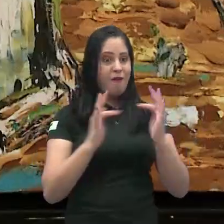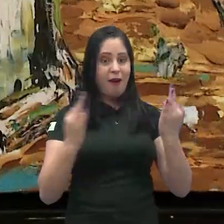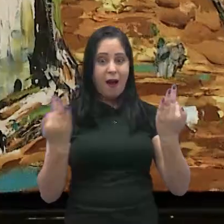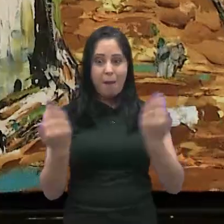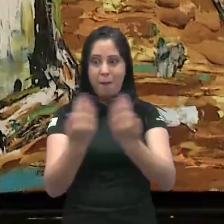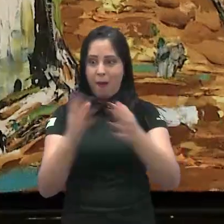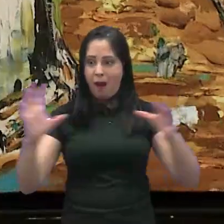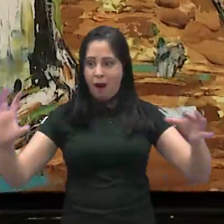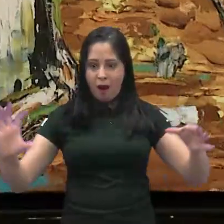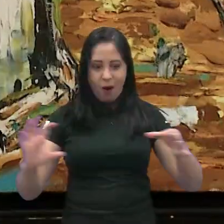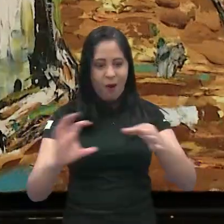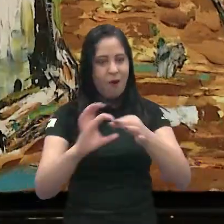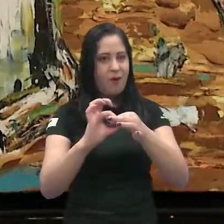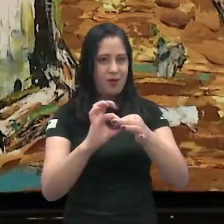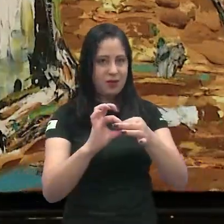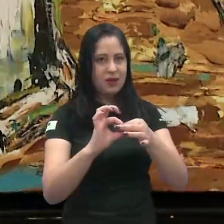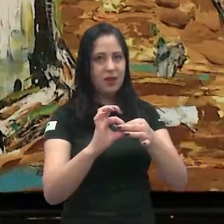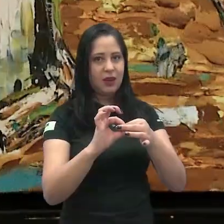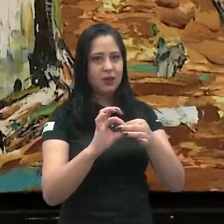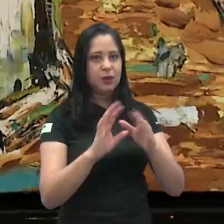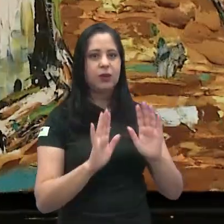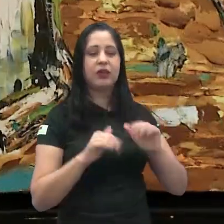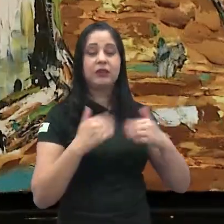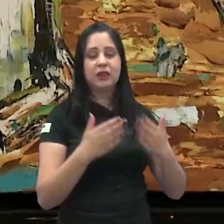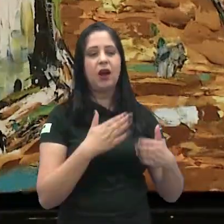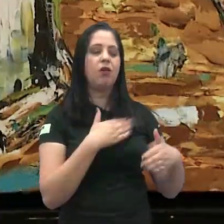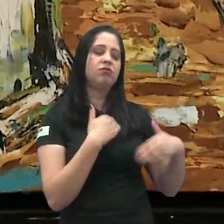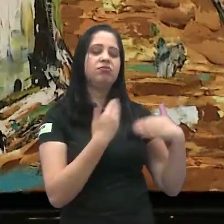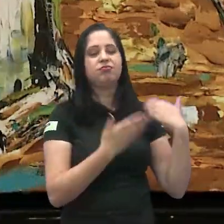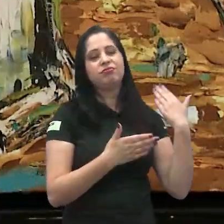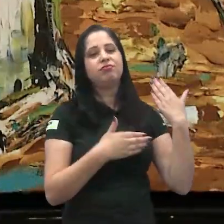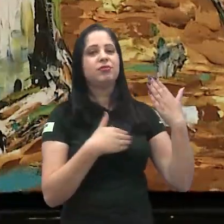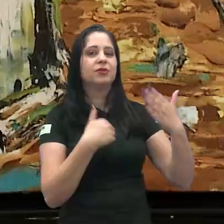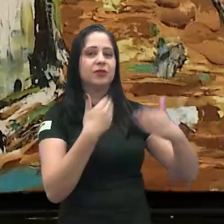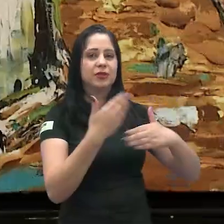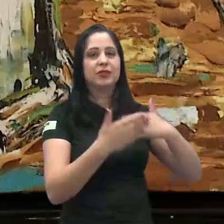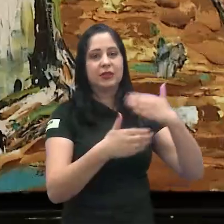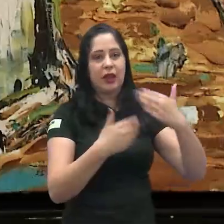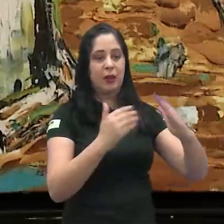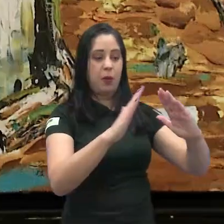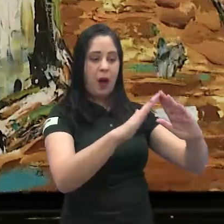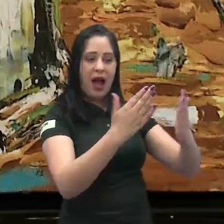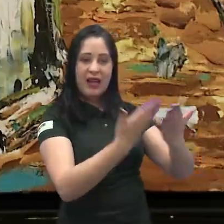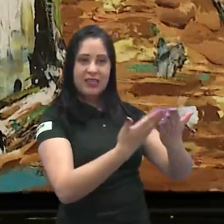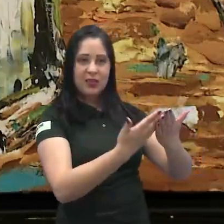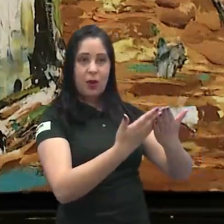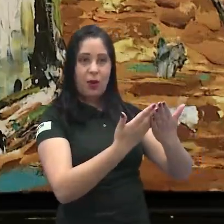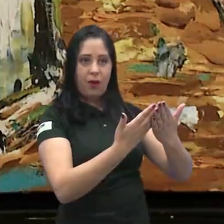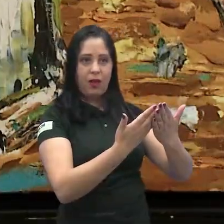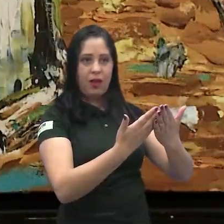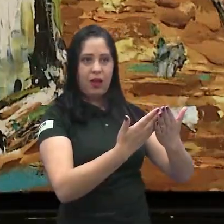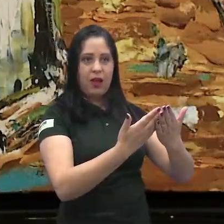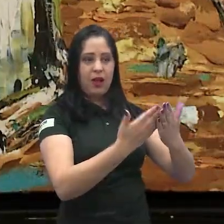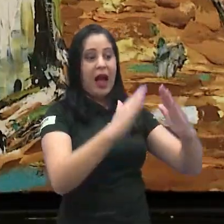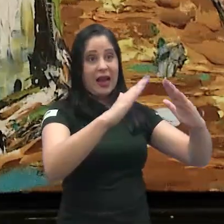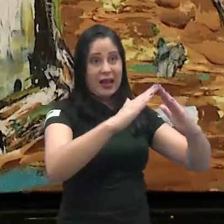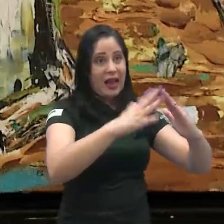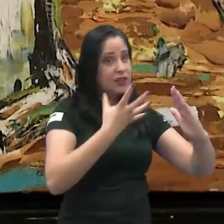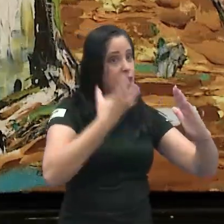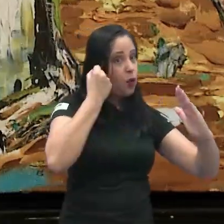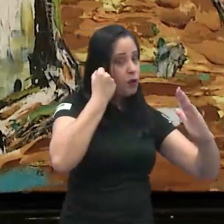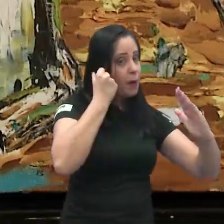do tempo isso foi se transformando, o Éden Lar deixou de ser um orfanato, passou a ser